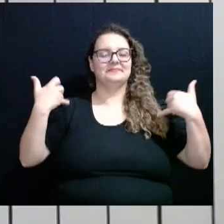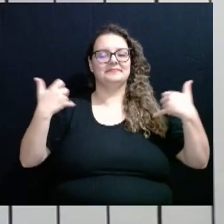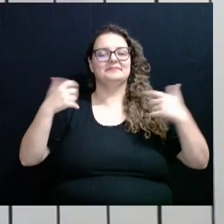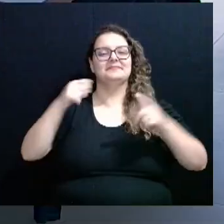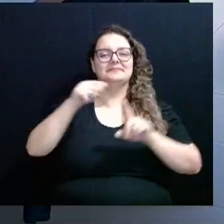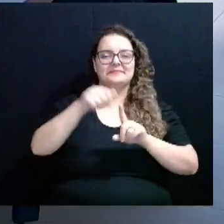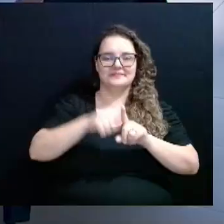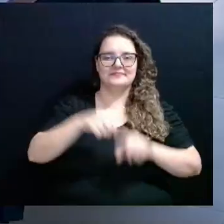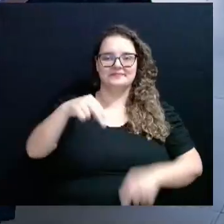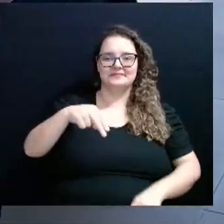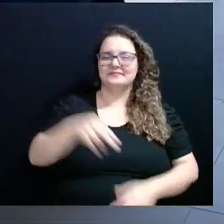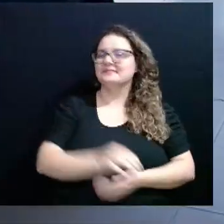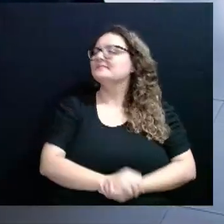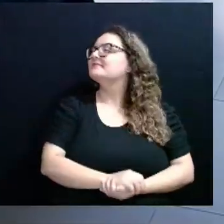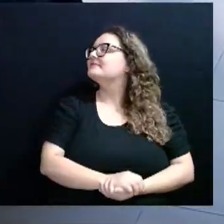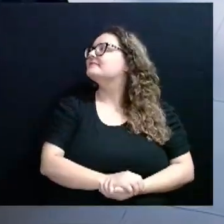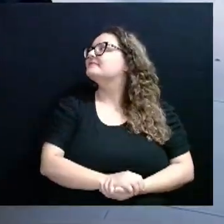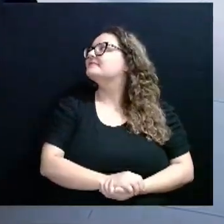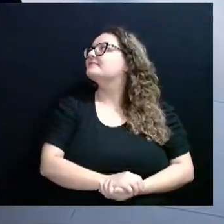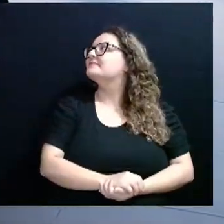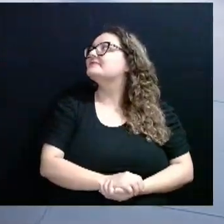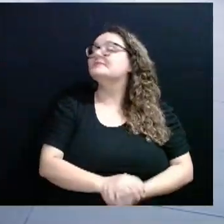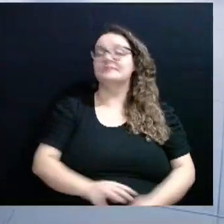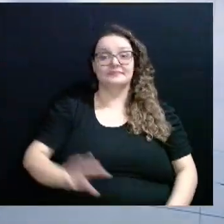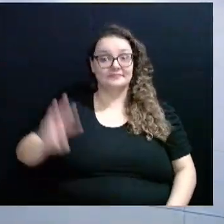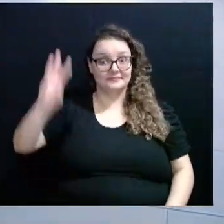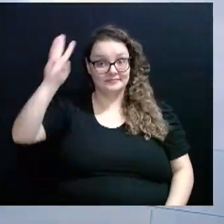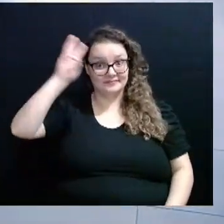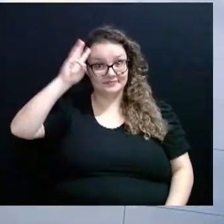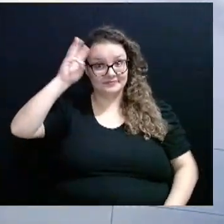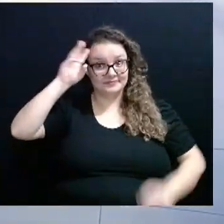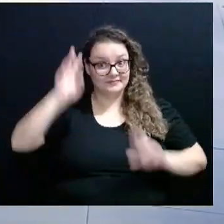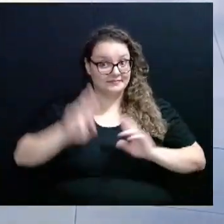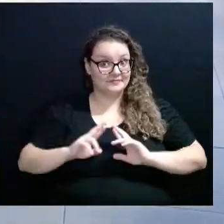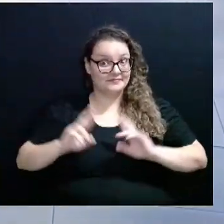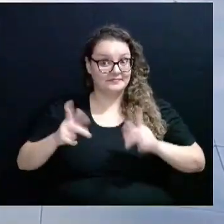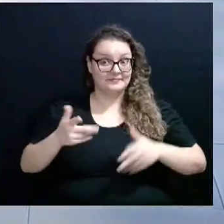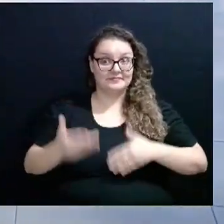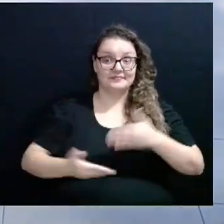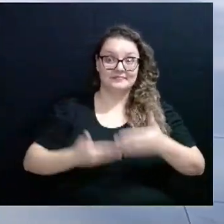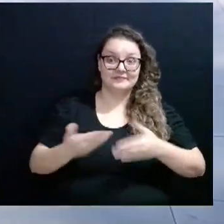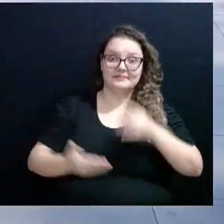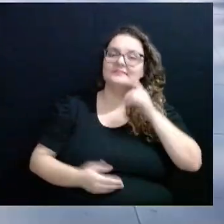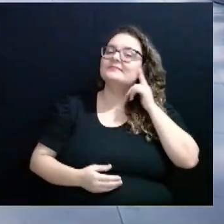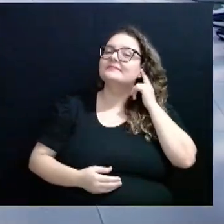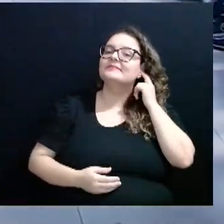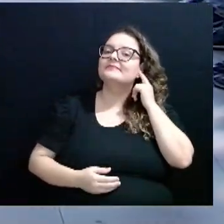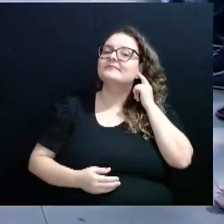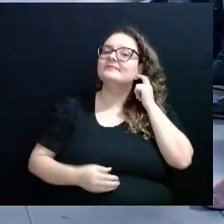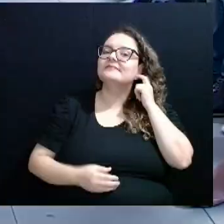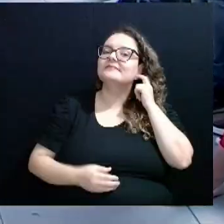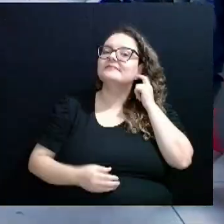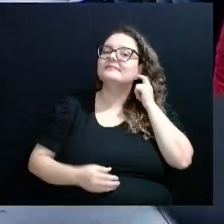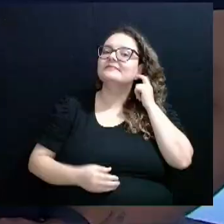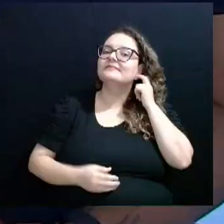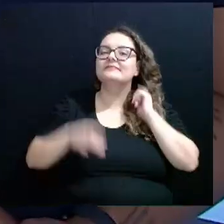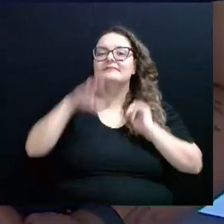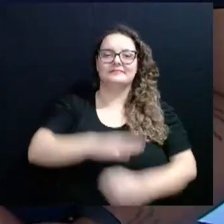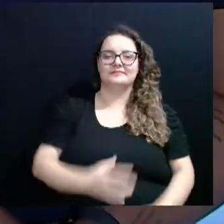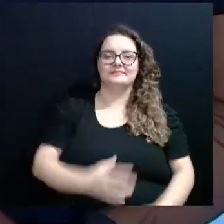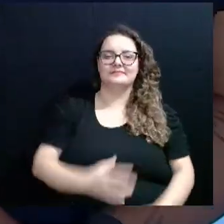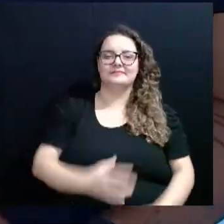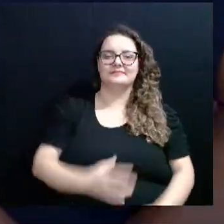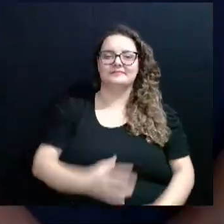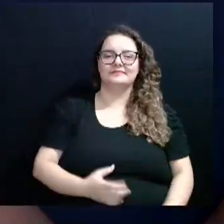novembro. Uma terça-feira diferente para os servidores e funcionários da Câmara Municipal de Campinas.